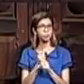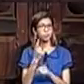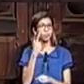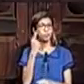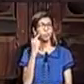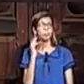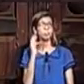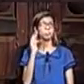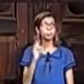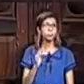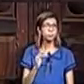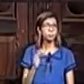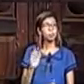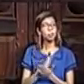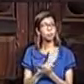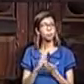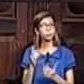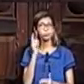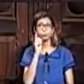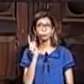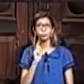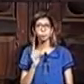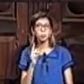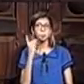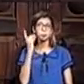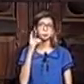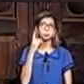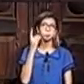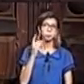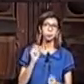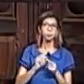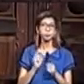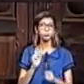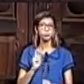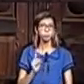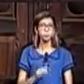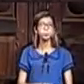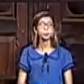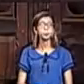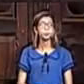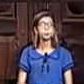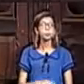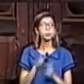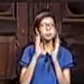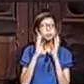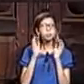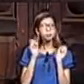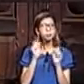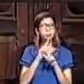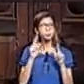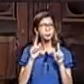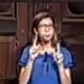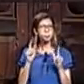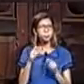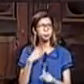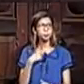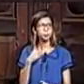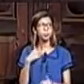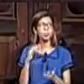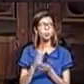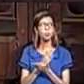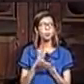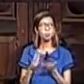nem sabemos se foram executados ou não pelo governo. Chama atenção, e a mim, alguns